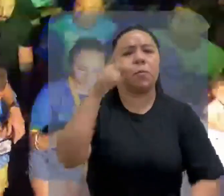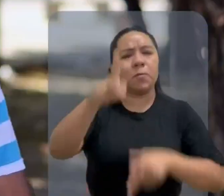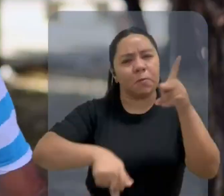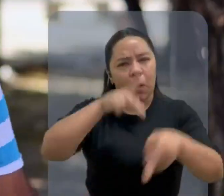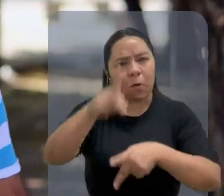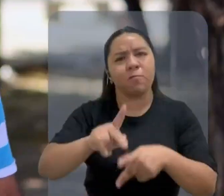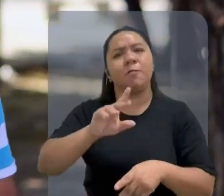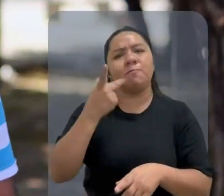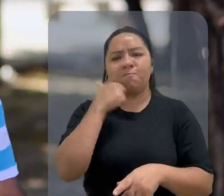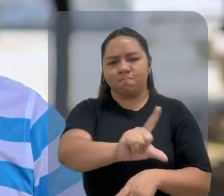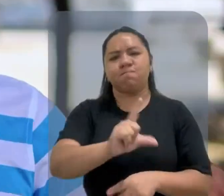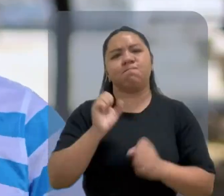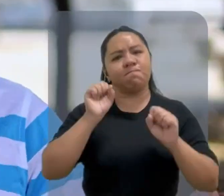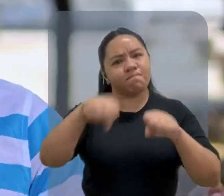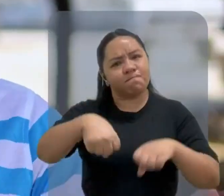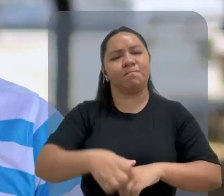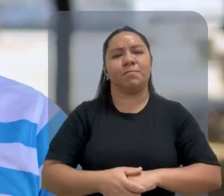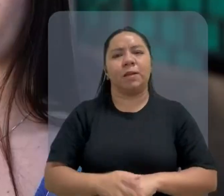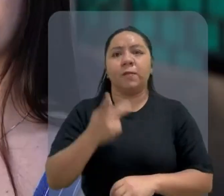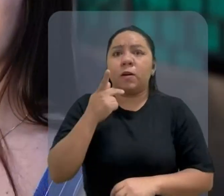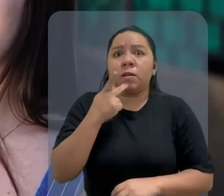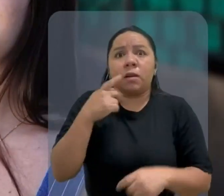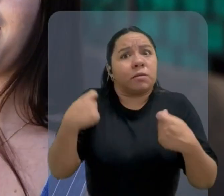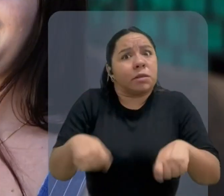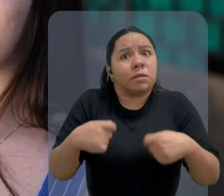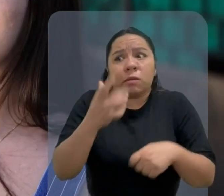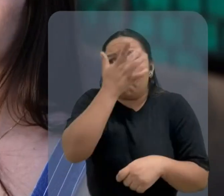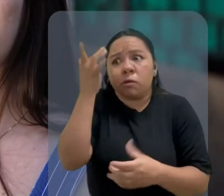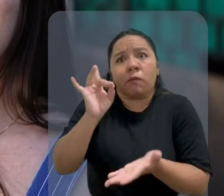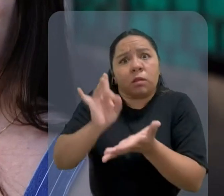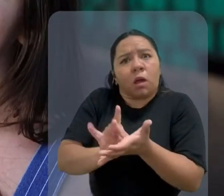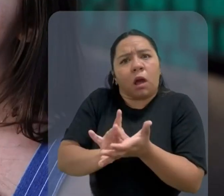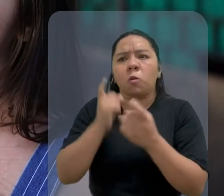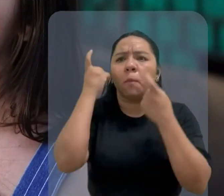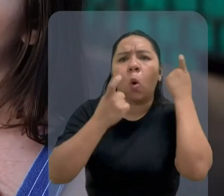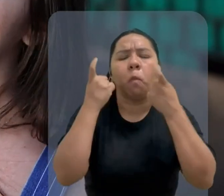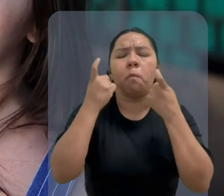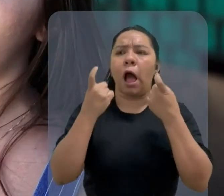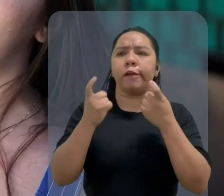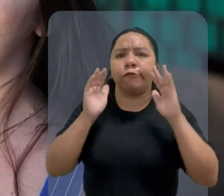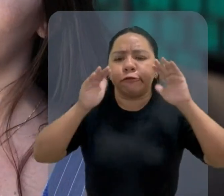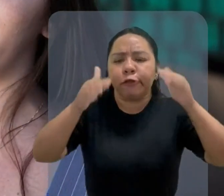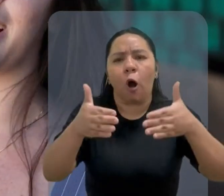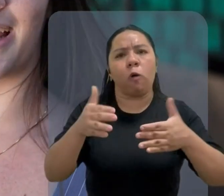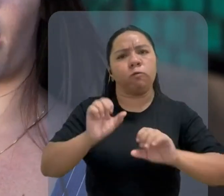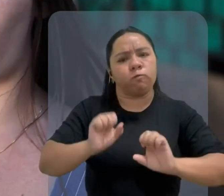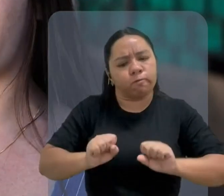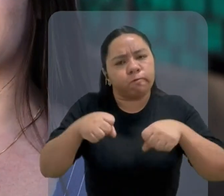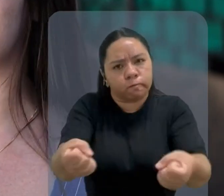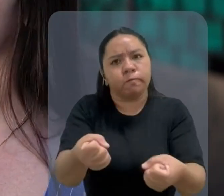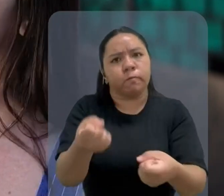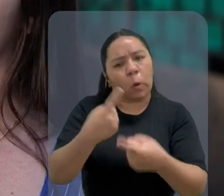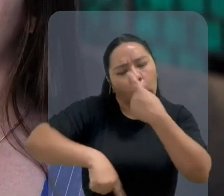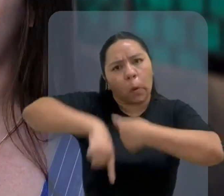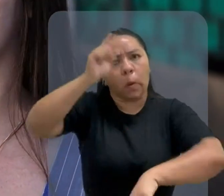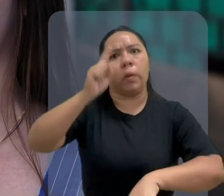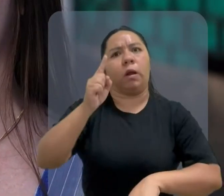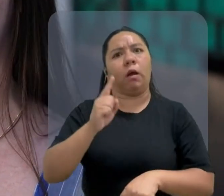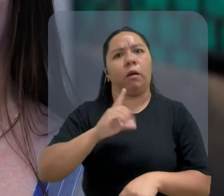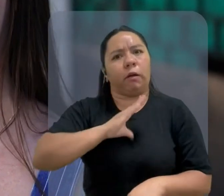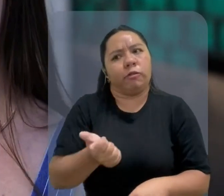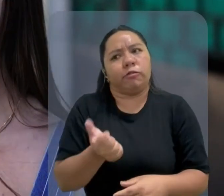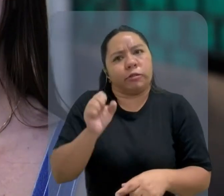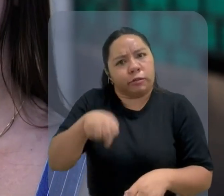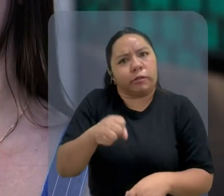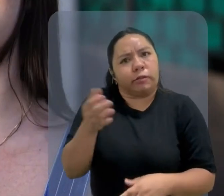a gente, é a encarnação do povo e ele vai vencer. Fortaleza só precisa de uma pessoa que esteja realmente lá pra mudar, que tenha coragem. Que é o André.